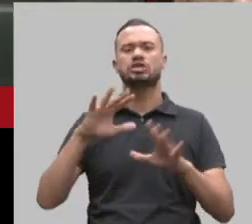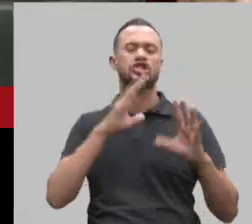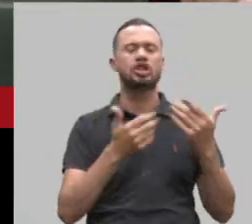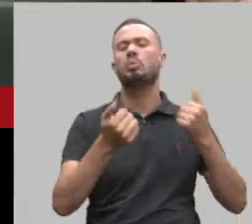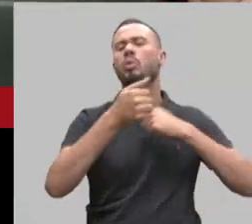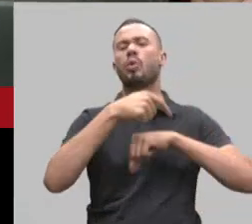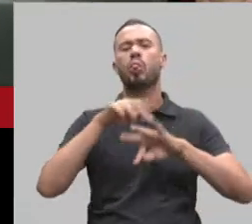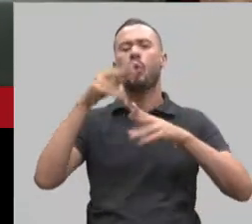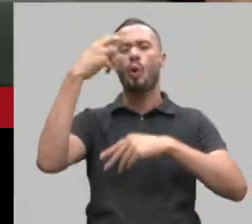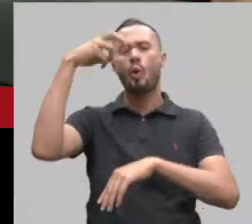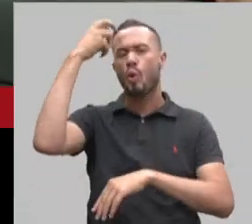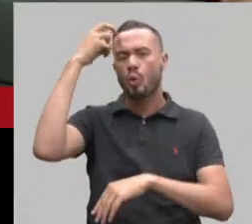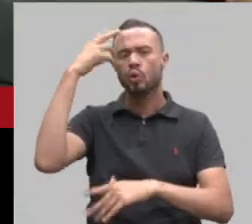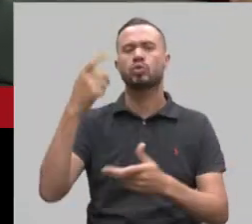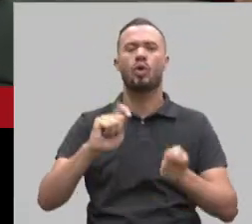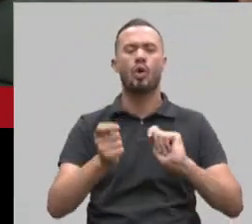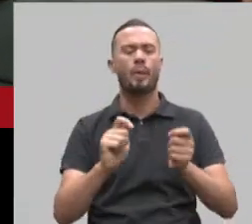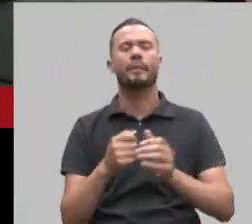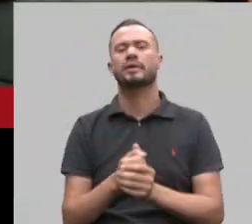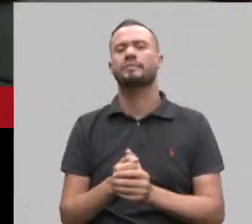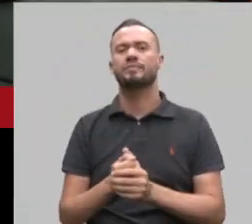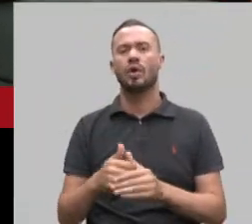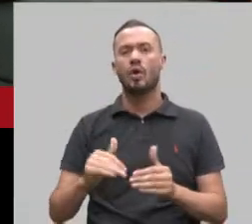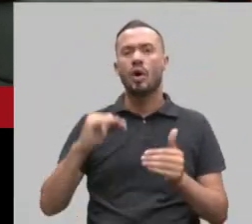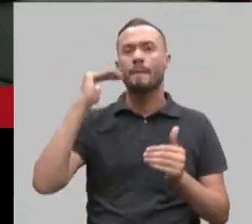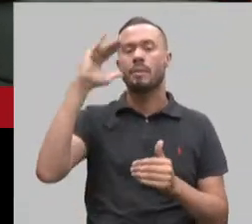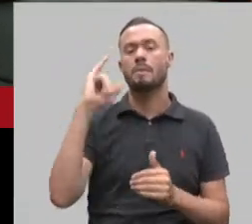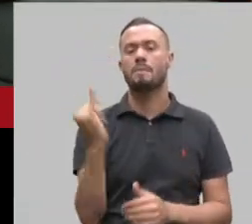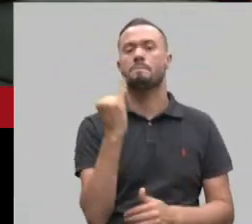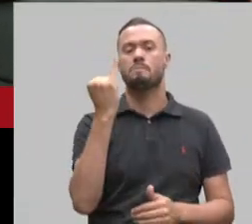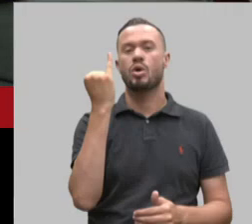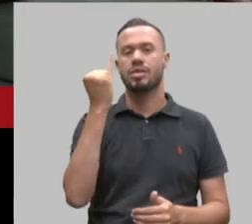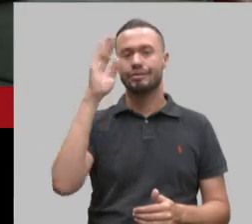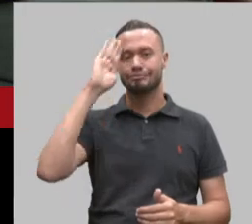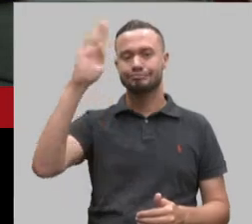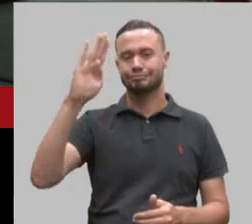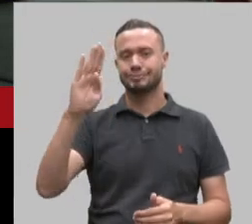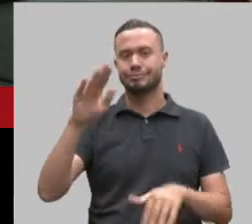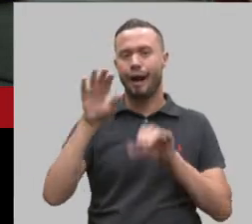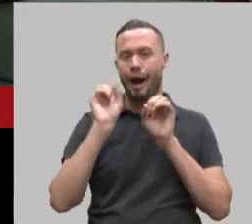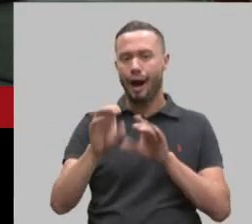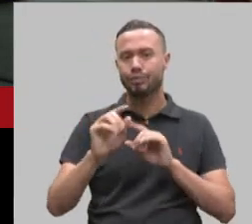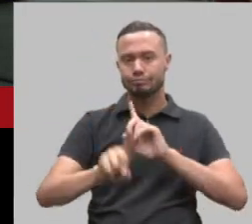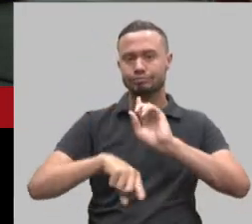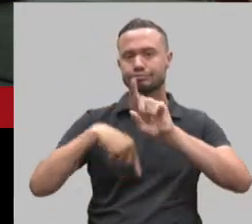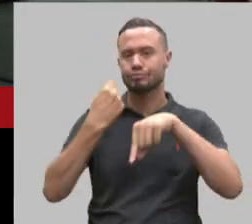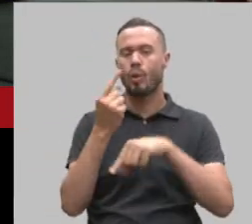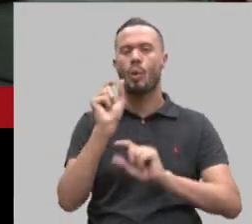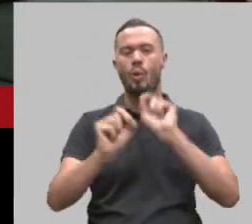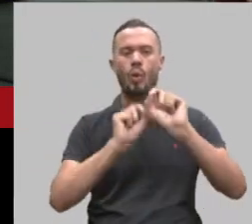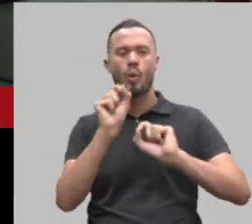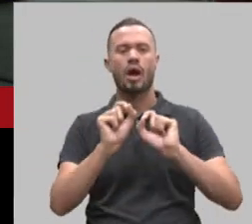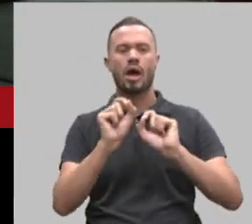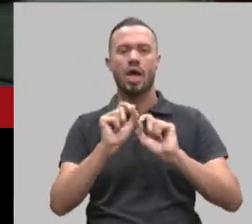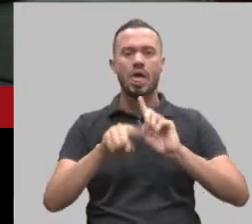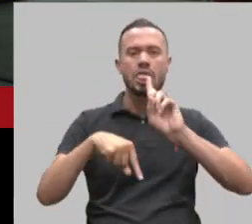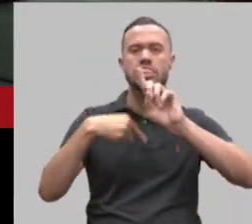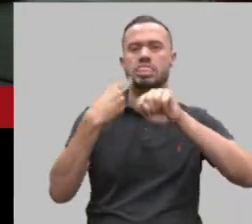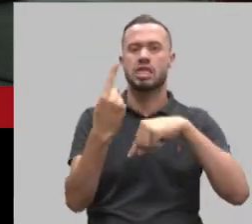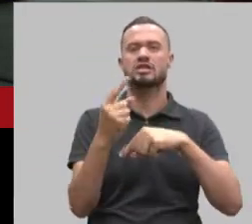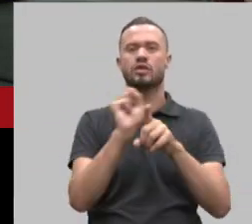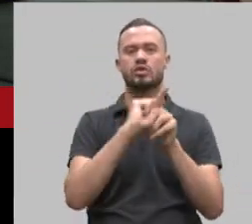cultural um dos pilares mais importante e fundamental para uma educação transformadora é o desenvolvimento para uma sociedade